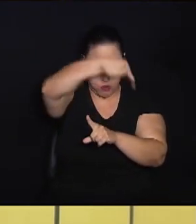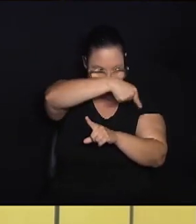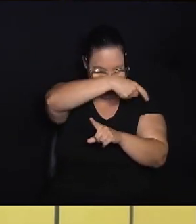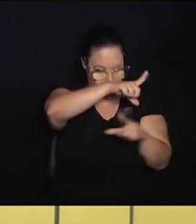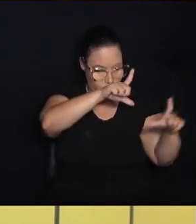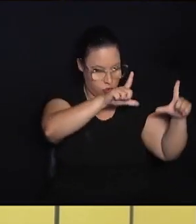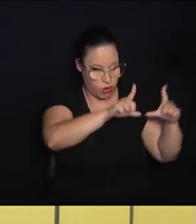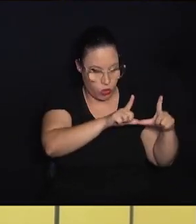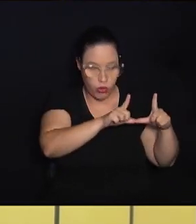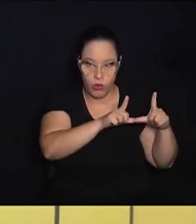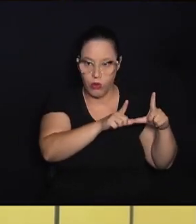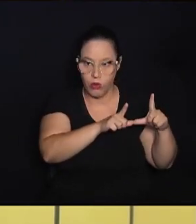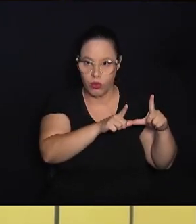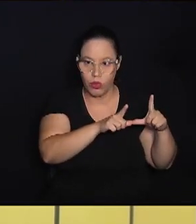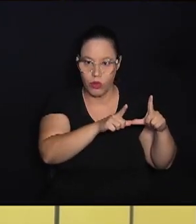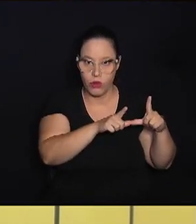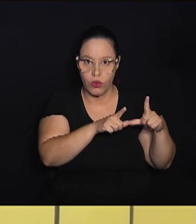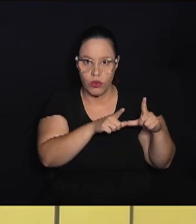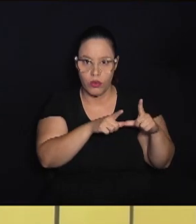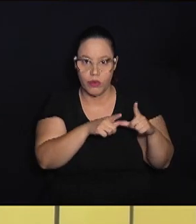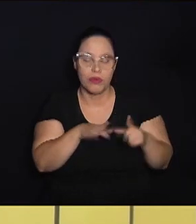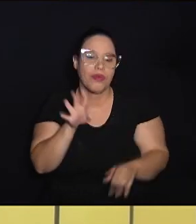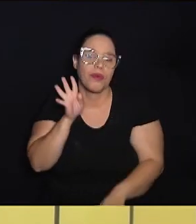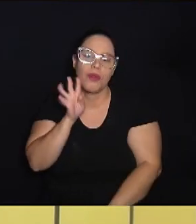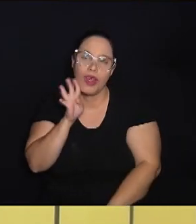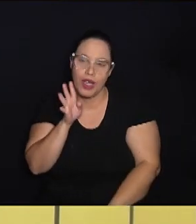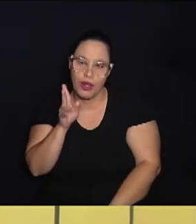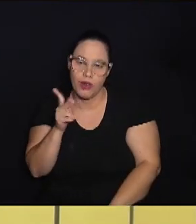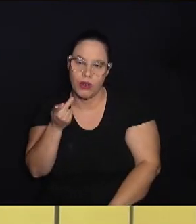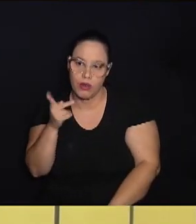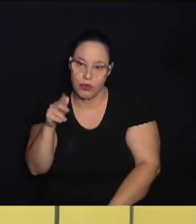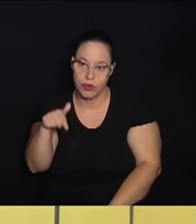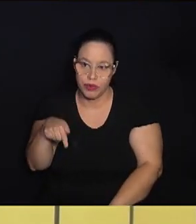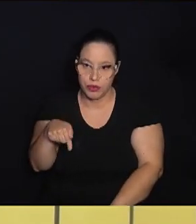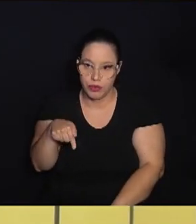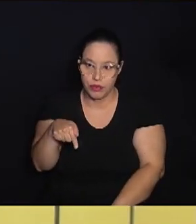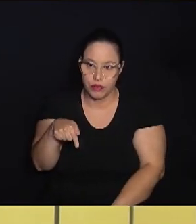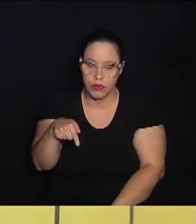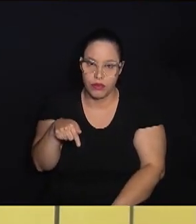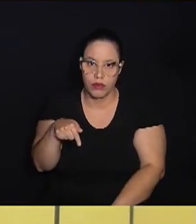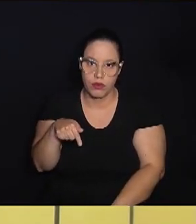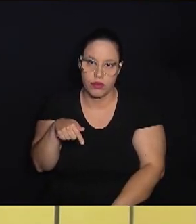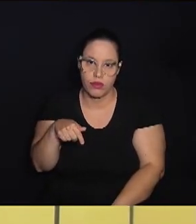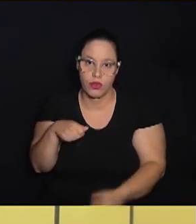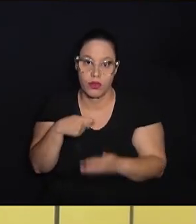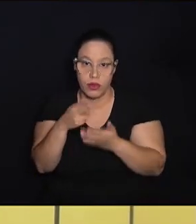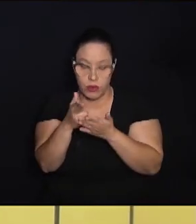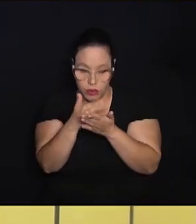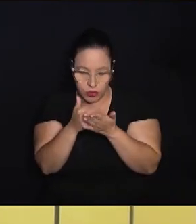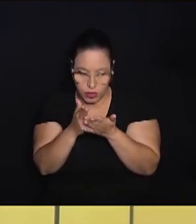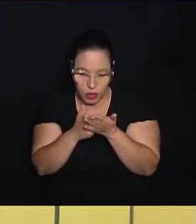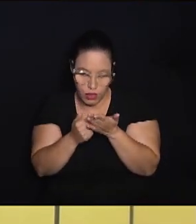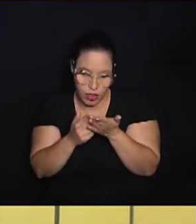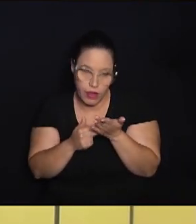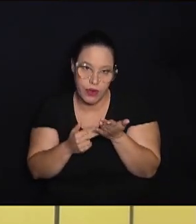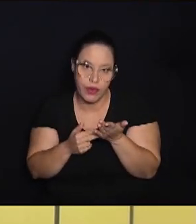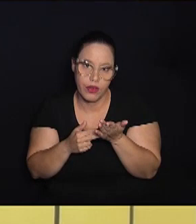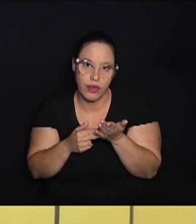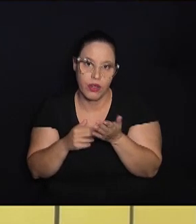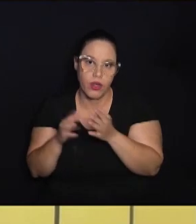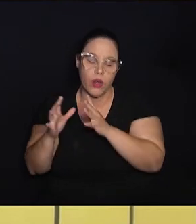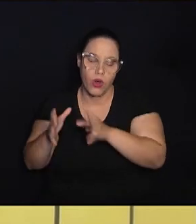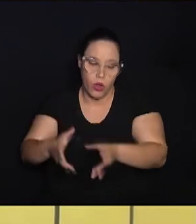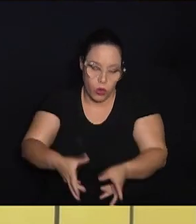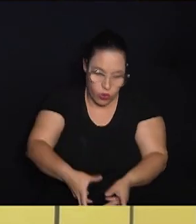pulo quem faz ele o que é uma coisa muito bacana do quadrinho porque por exemplo se eu desenhar um quadrinho esse exemplo também é dele né um cara levantando um